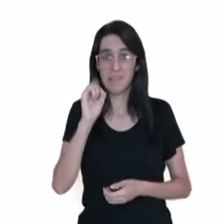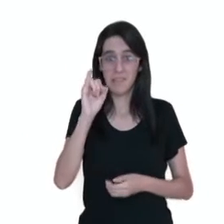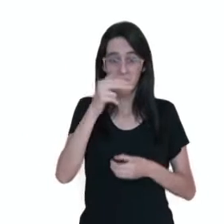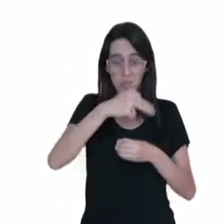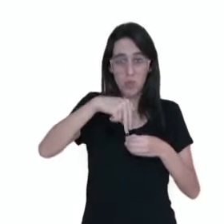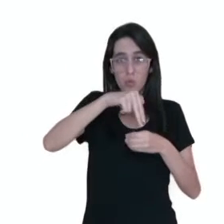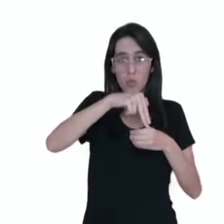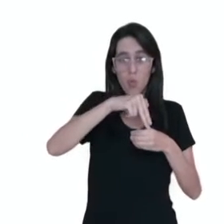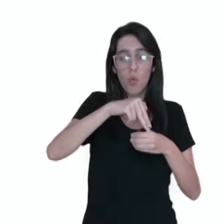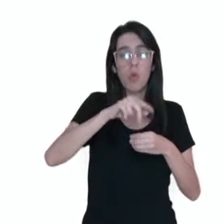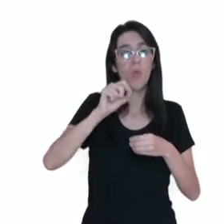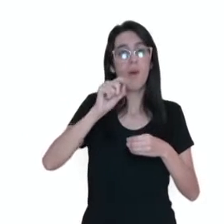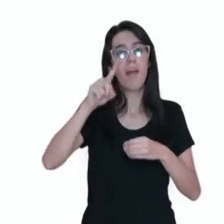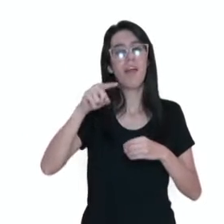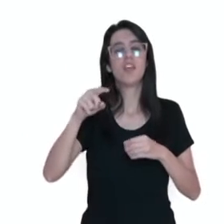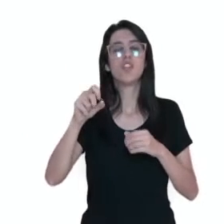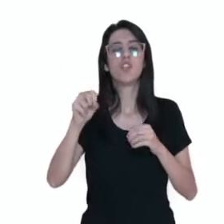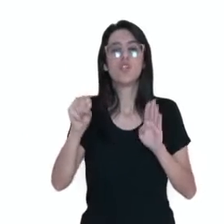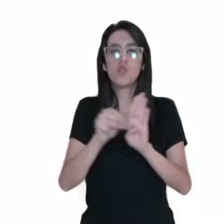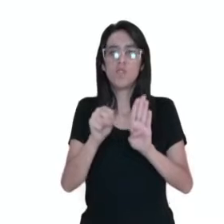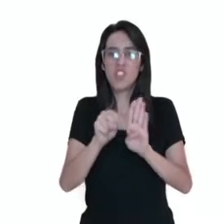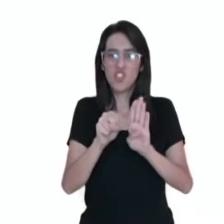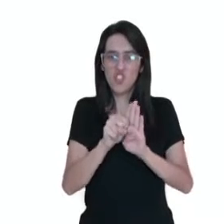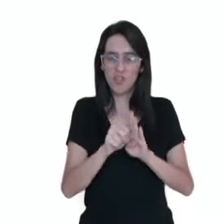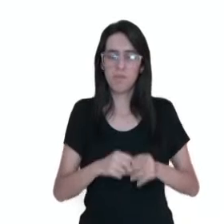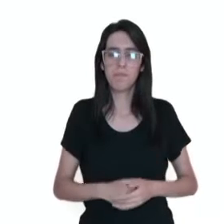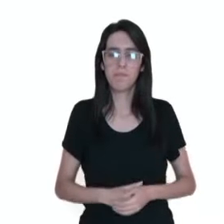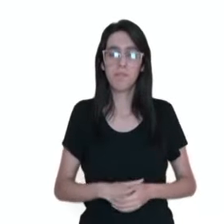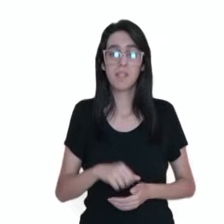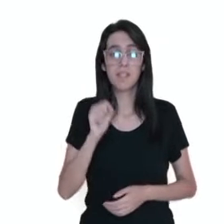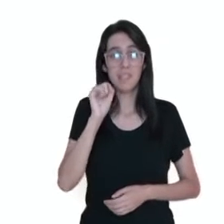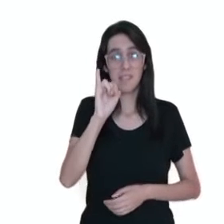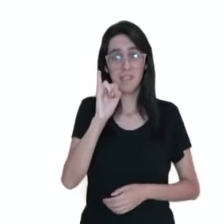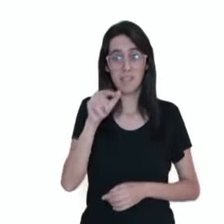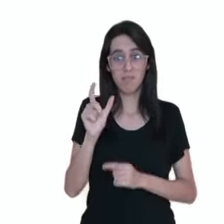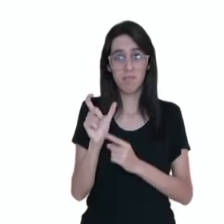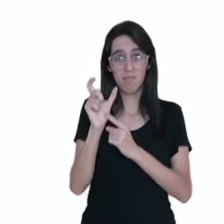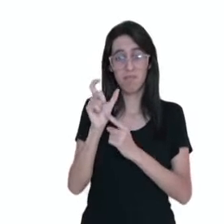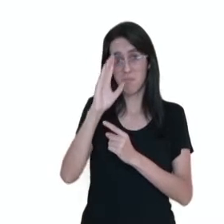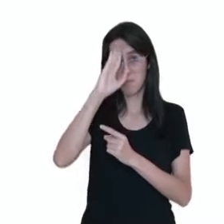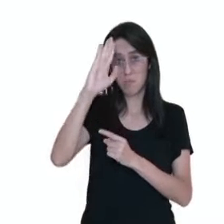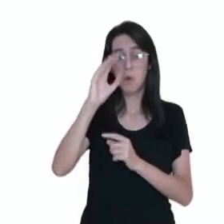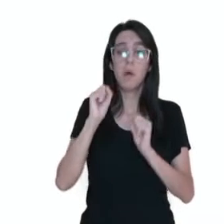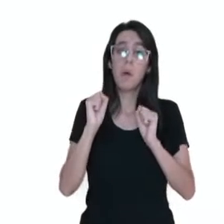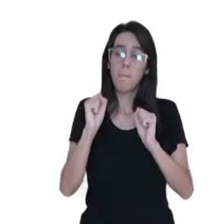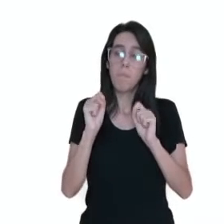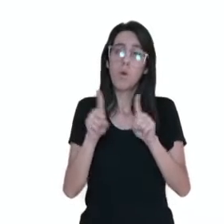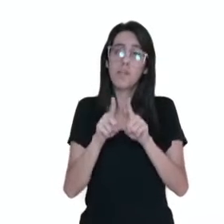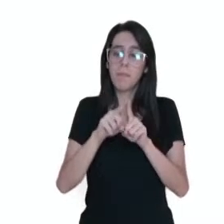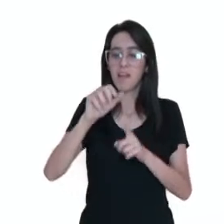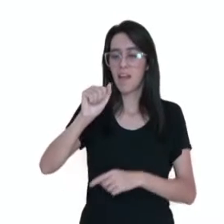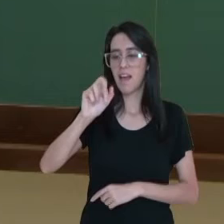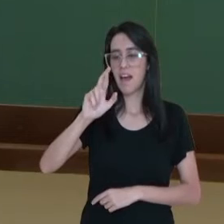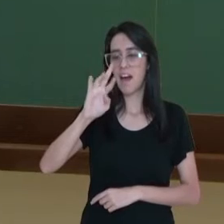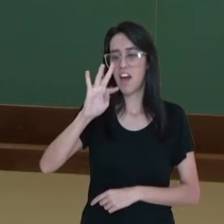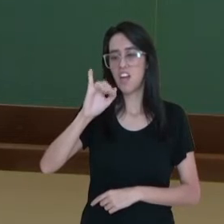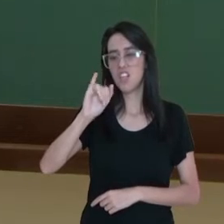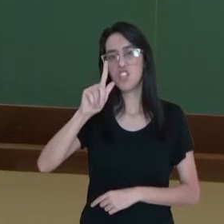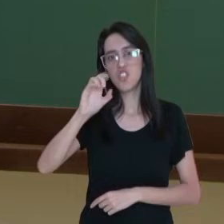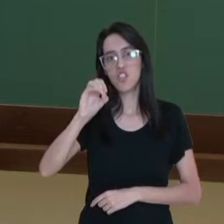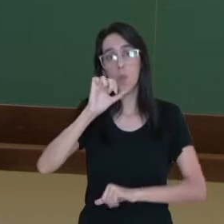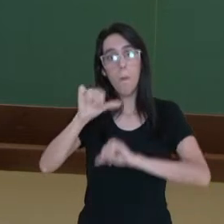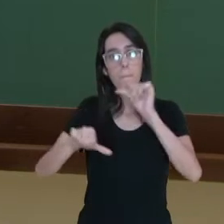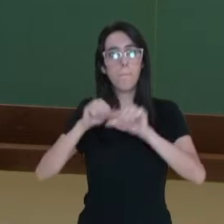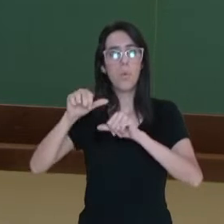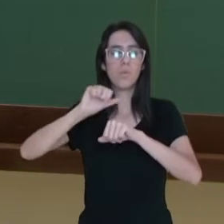assume o papel de substantivo. Como determinantes, aparecem com artigos e modificam os adjetivos. Então, os